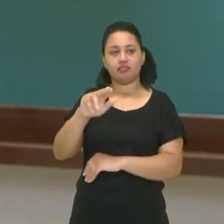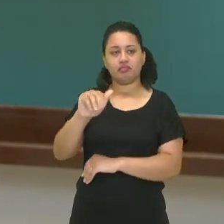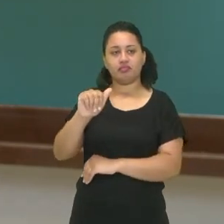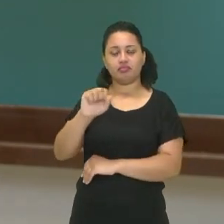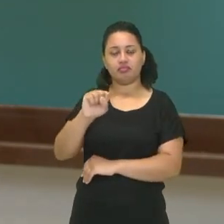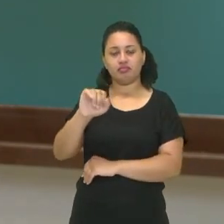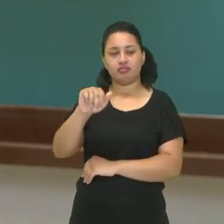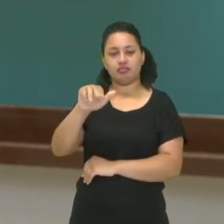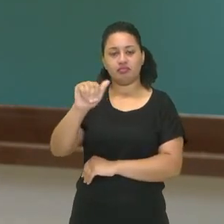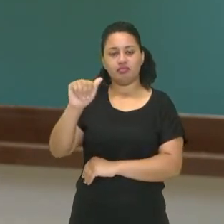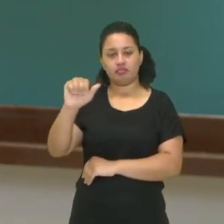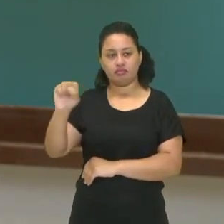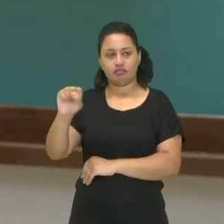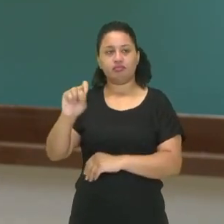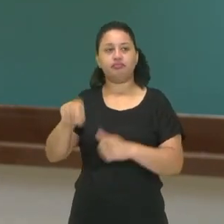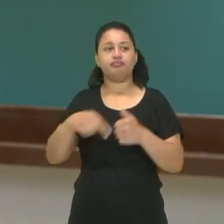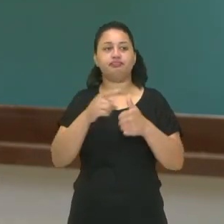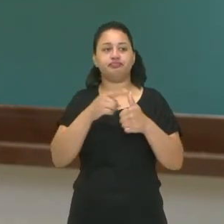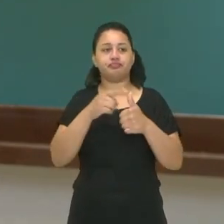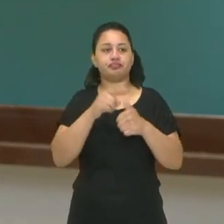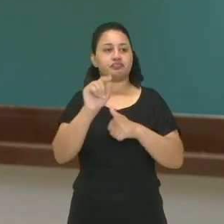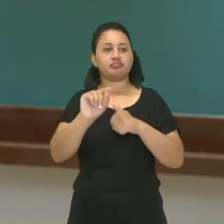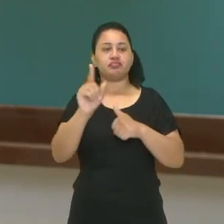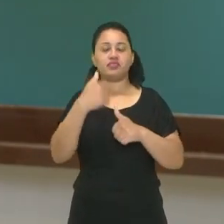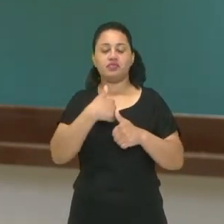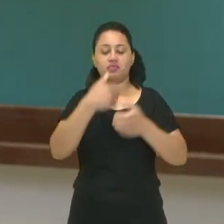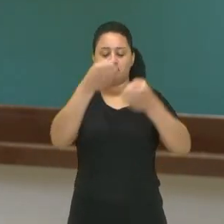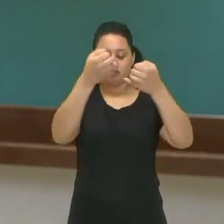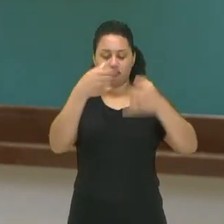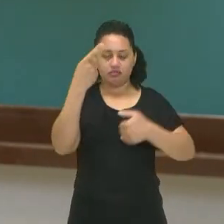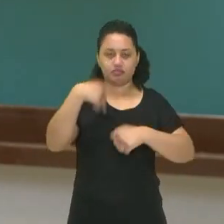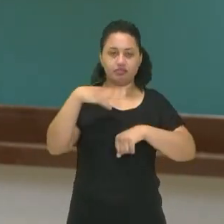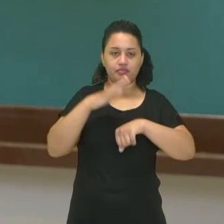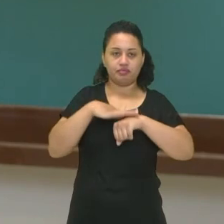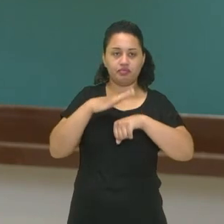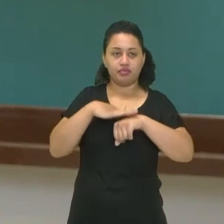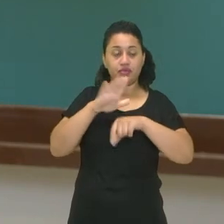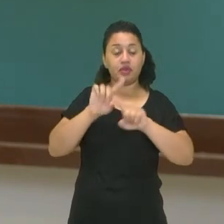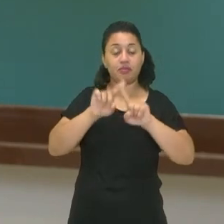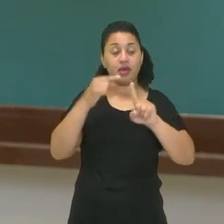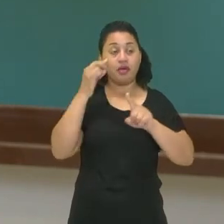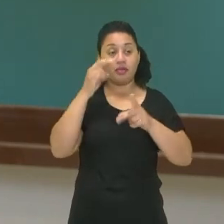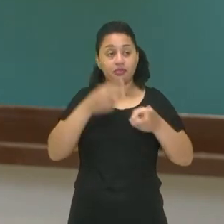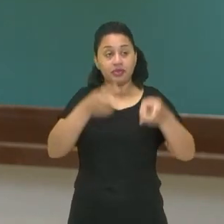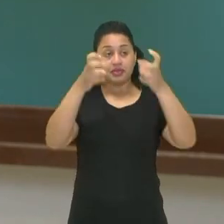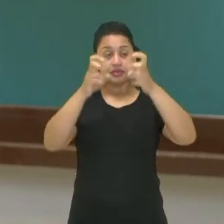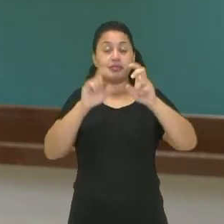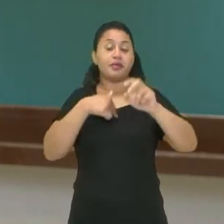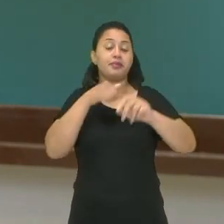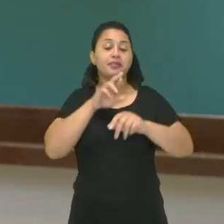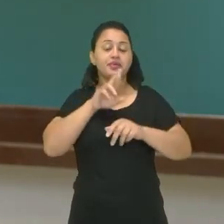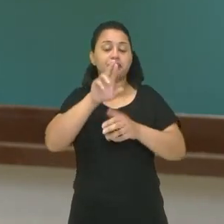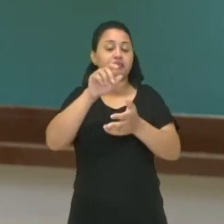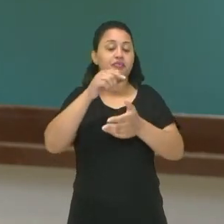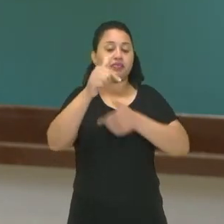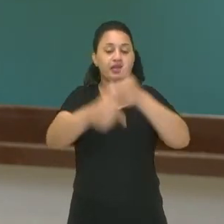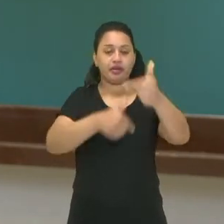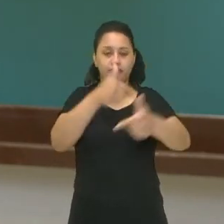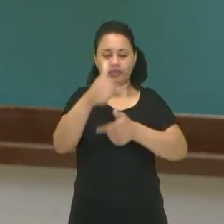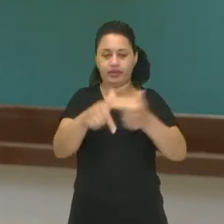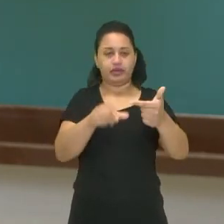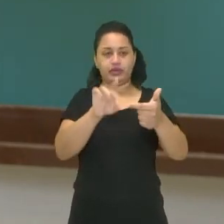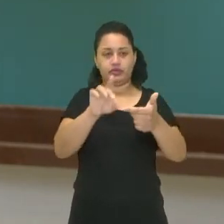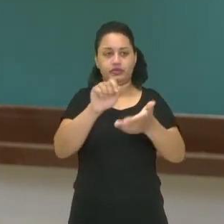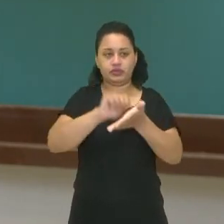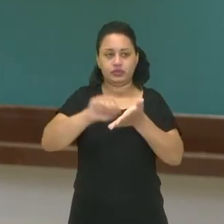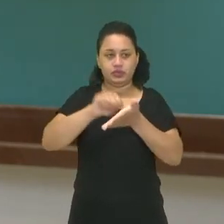1, descritivismo impessoal, né? A visão da obra como resultado do trabalho, que se coloca como um técnico do